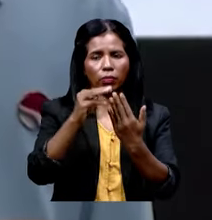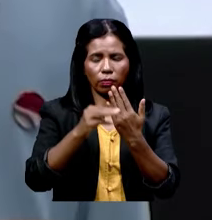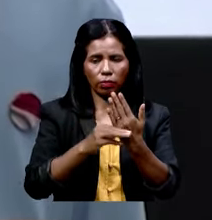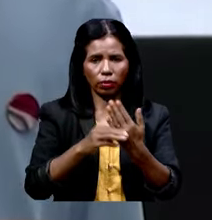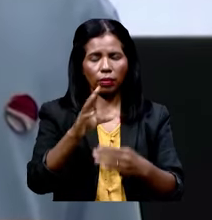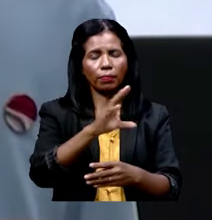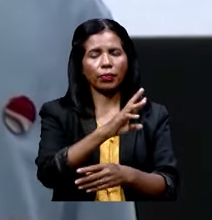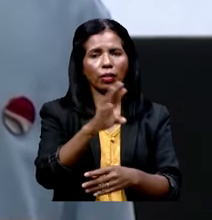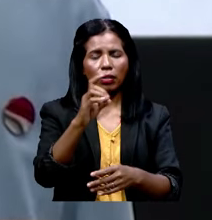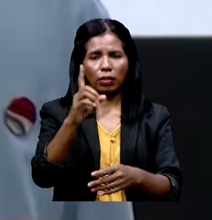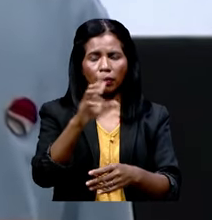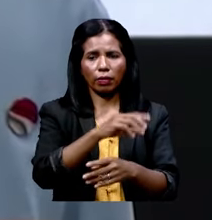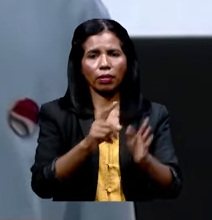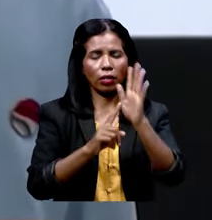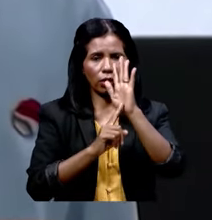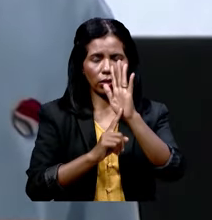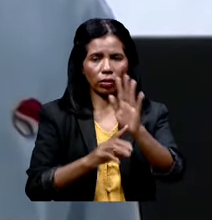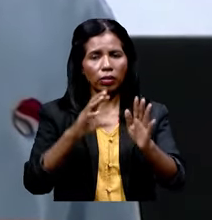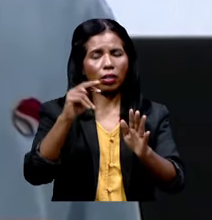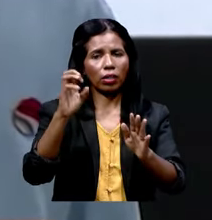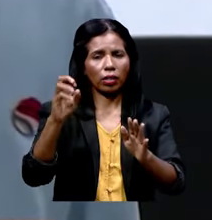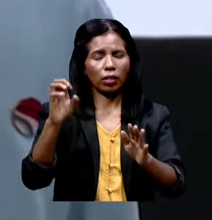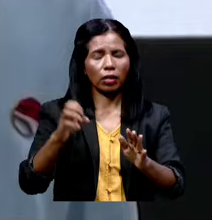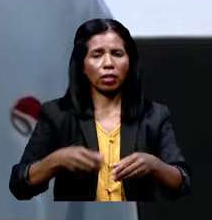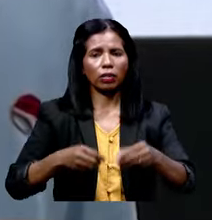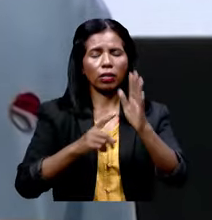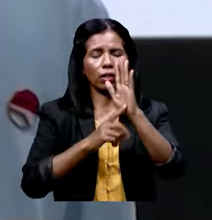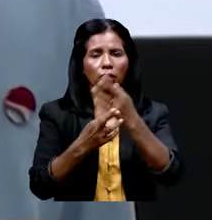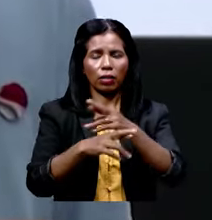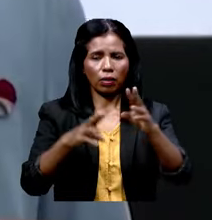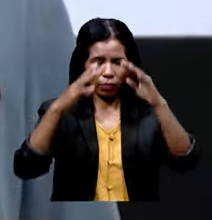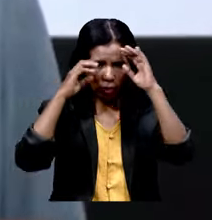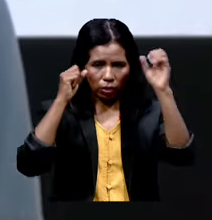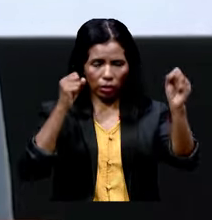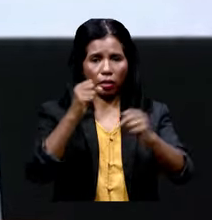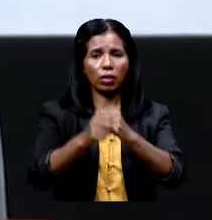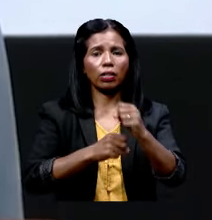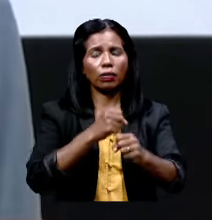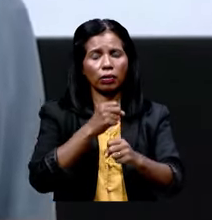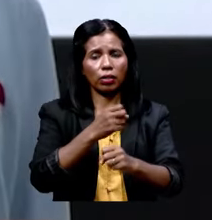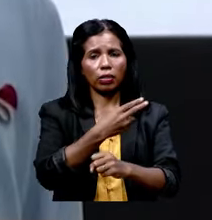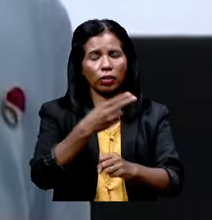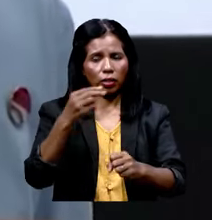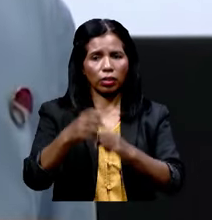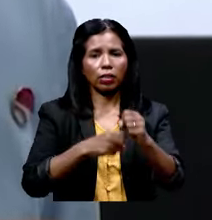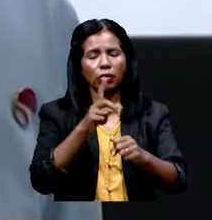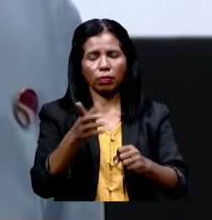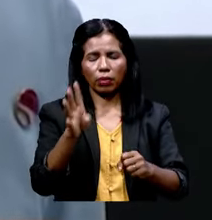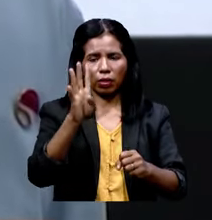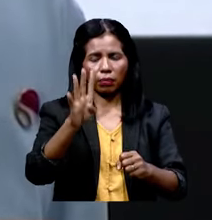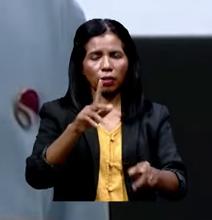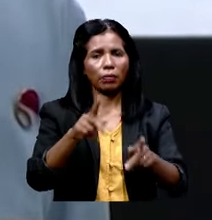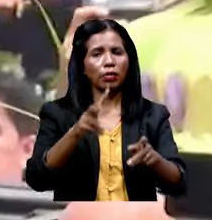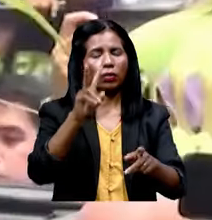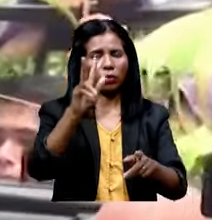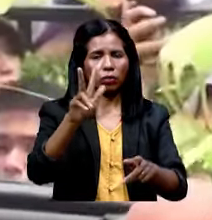República Indonésia nian fosai resultado eleição presidencial Indonésia tinang riuroron resinghat nebe hatudu katak kandidatu numero rua